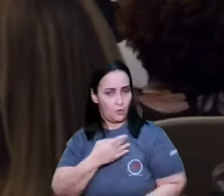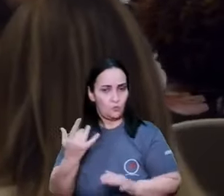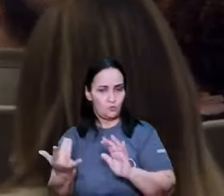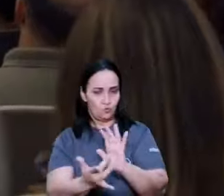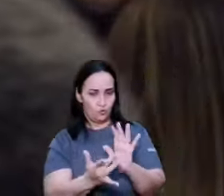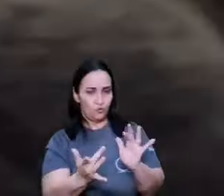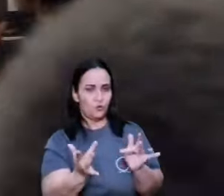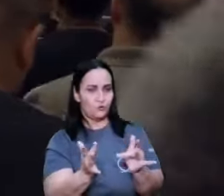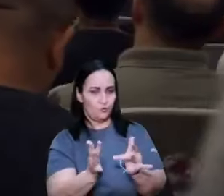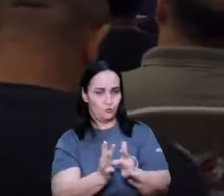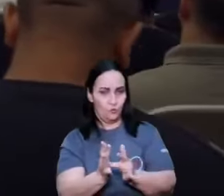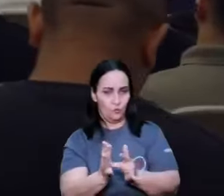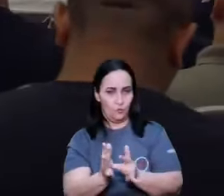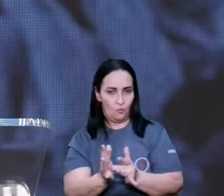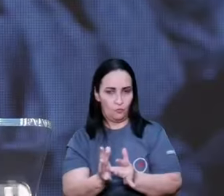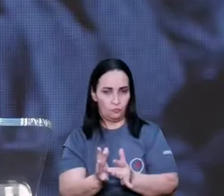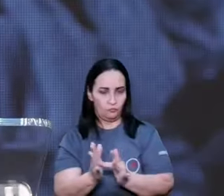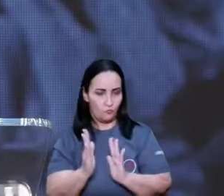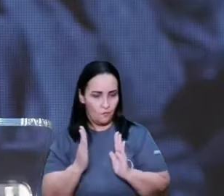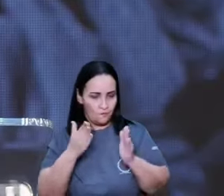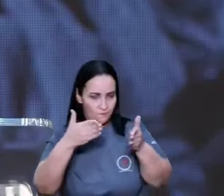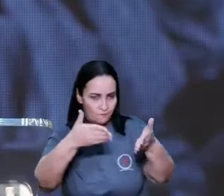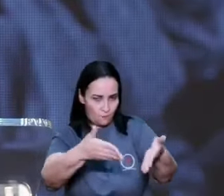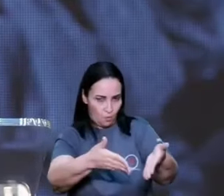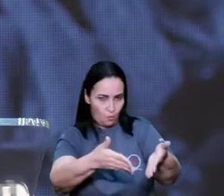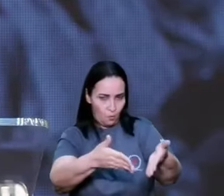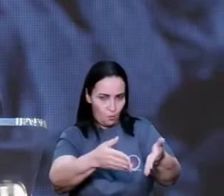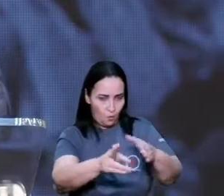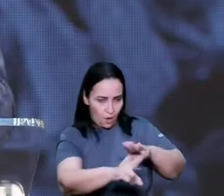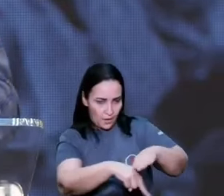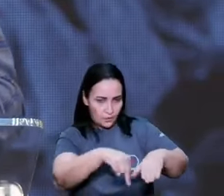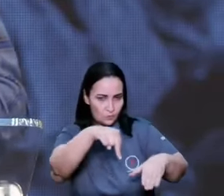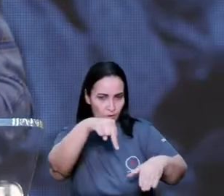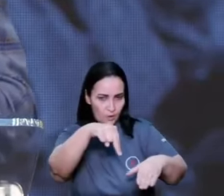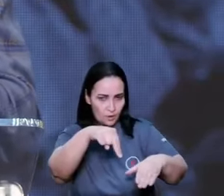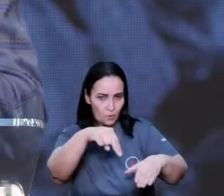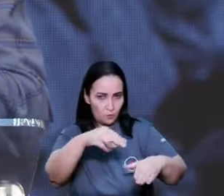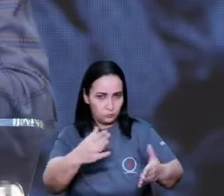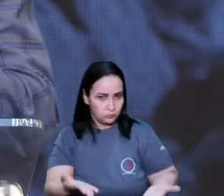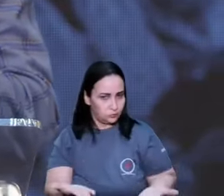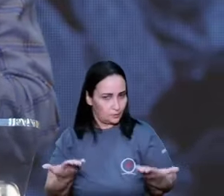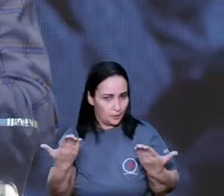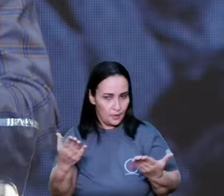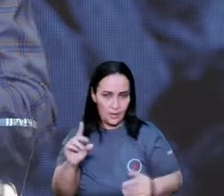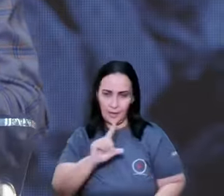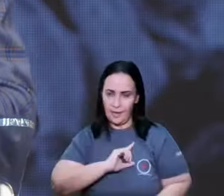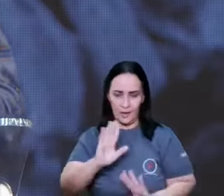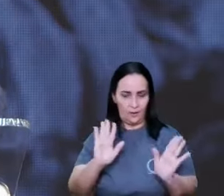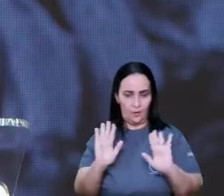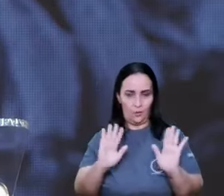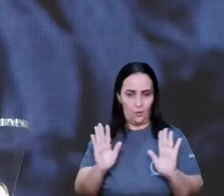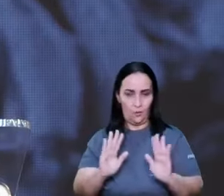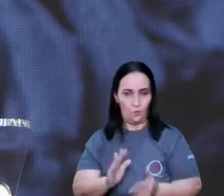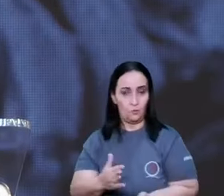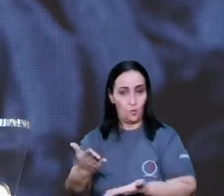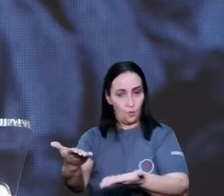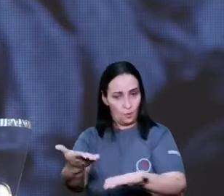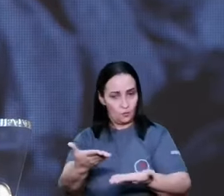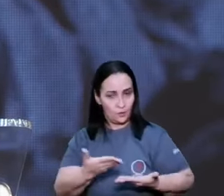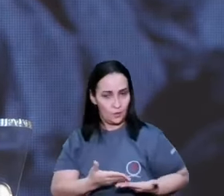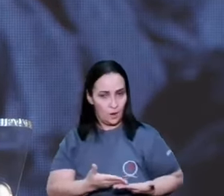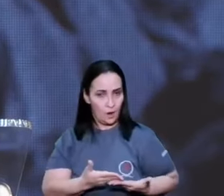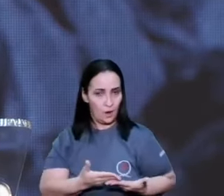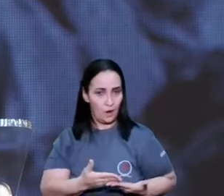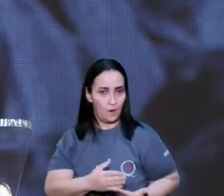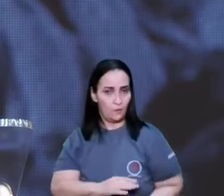forma direta e específica para a ressurreição de Lázaro Eu quero lhe convidar para olharmos para a